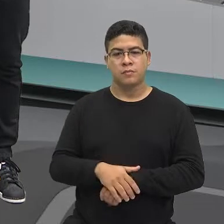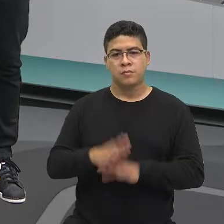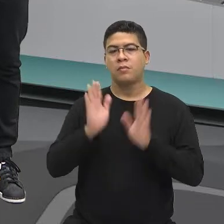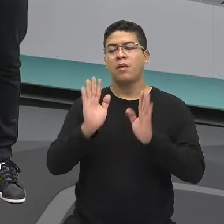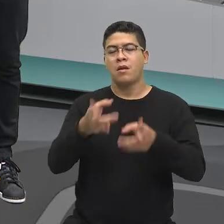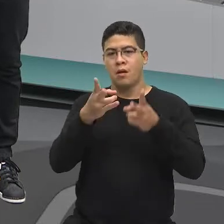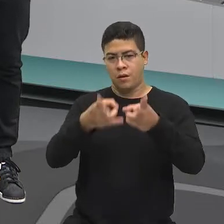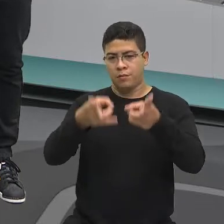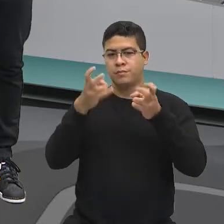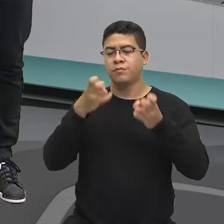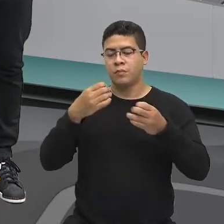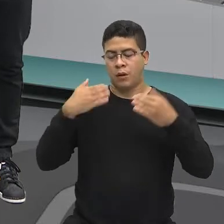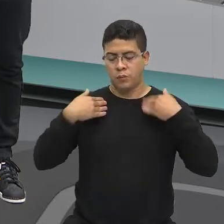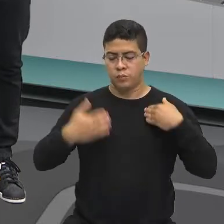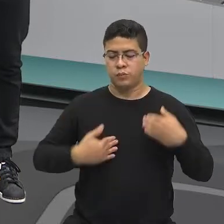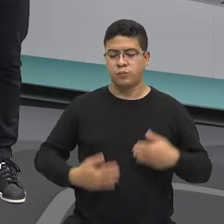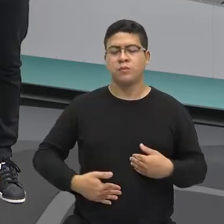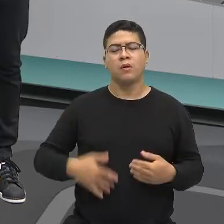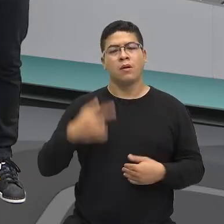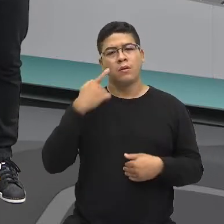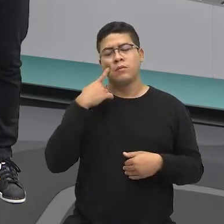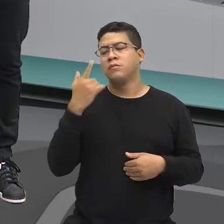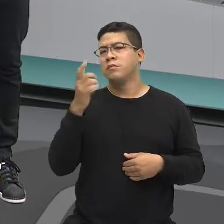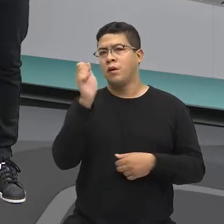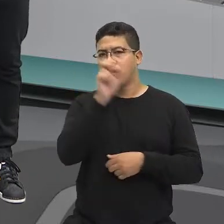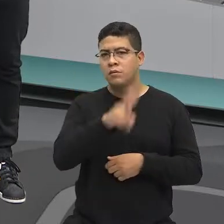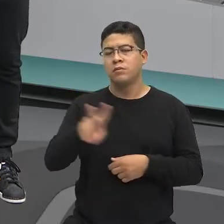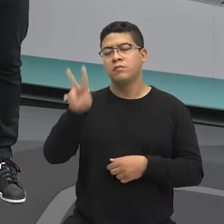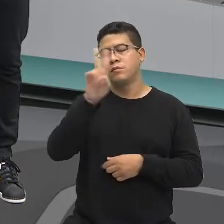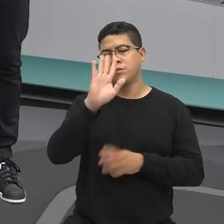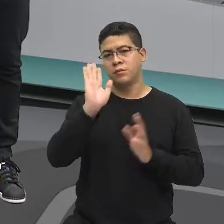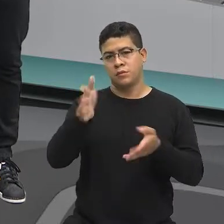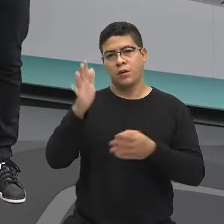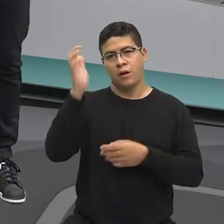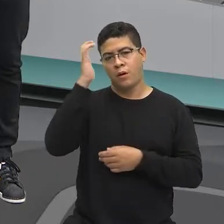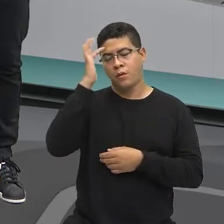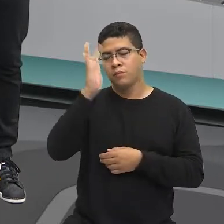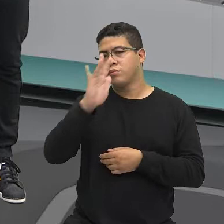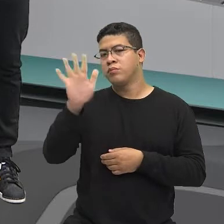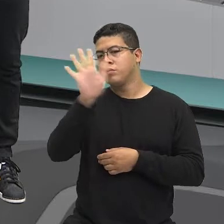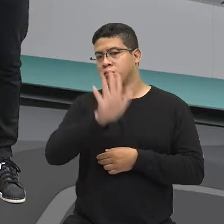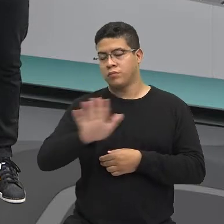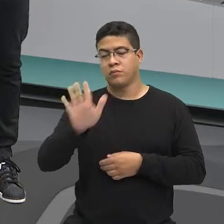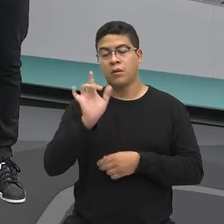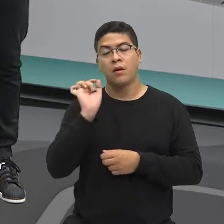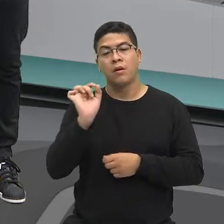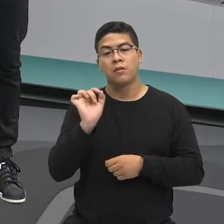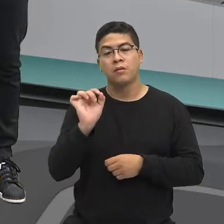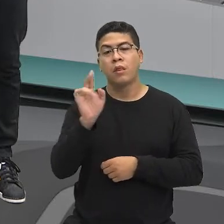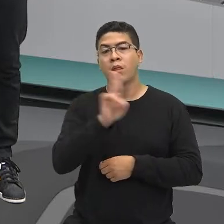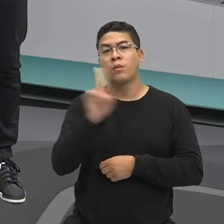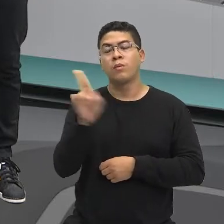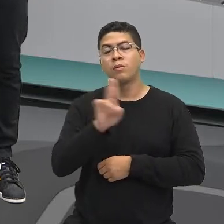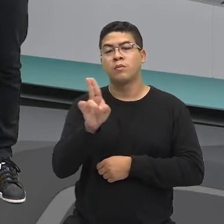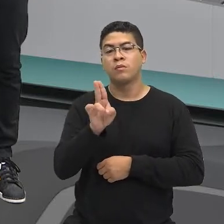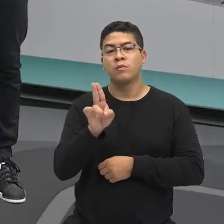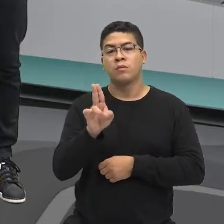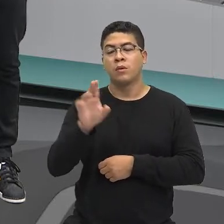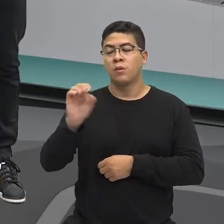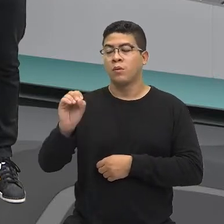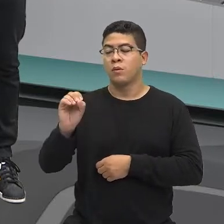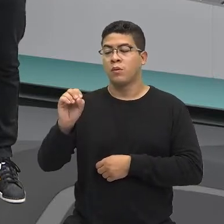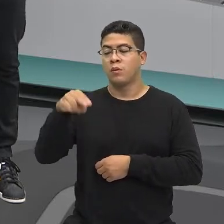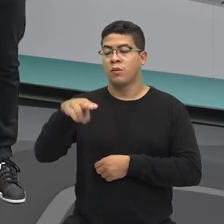perfeições do corpo humano, nessa imagem representada aí do grande Da Vinci. E temos o nome do livro, que se chama